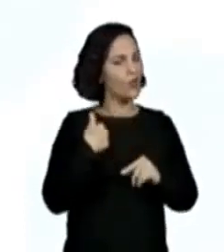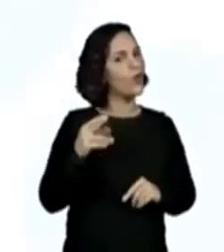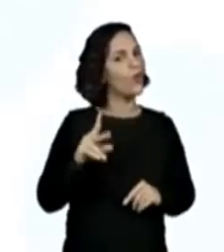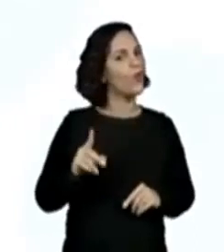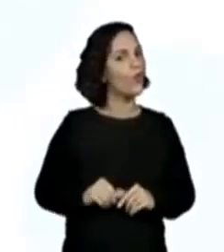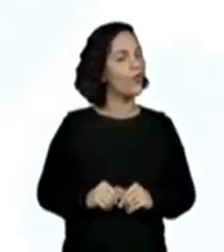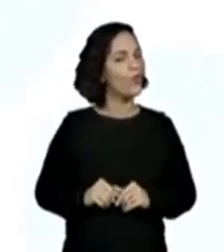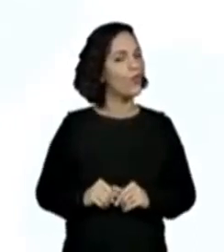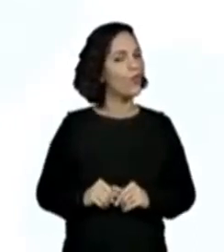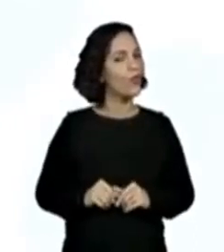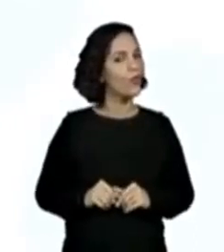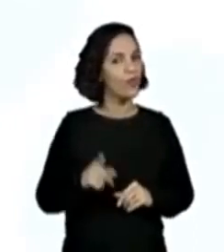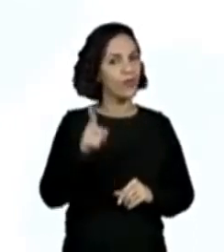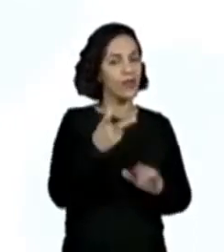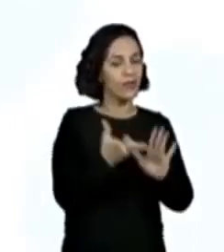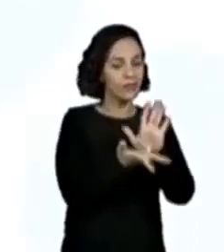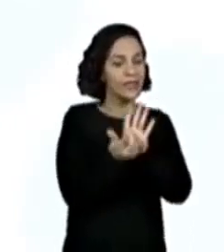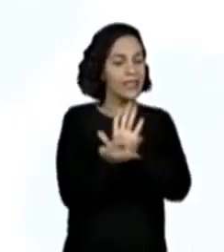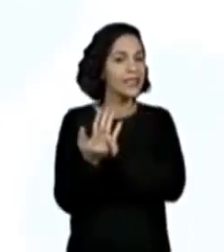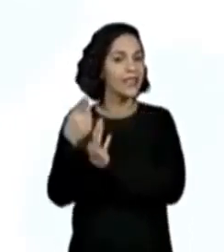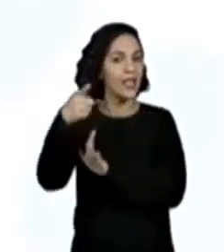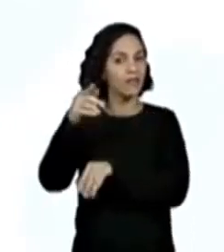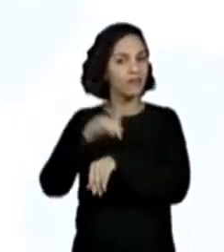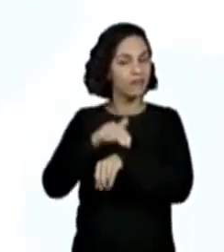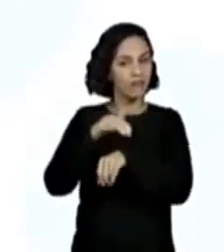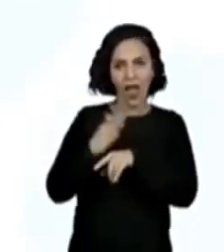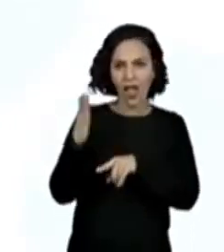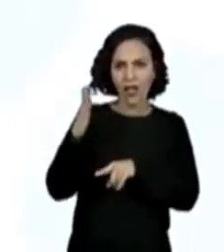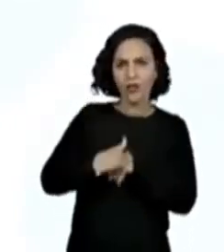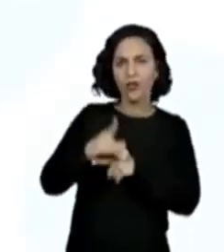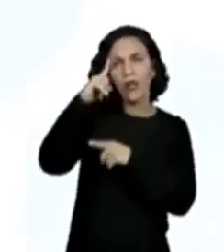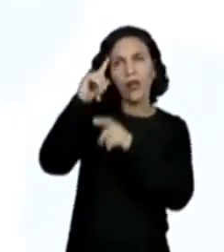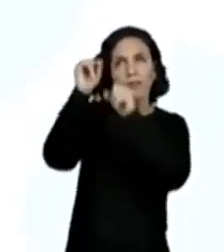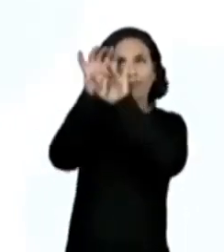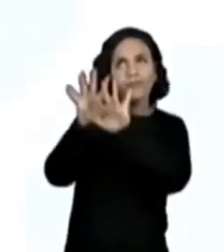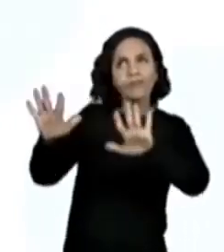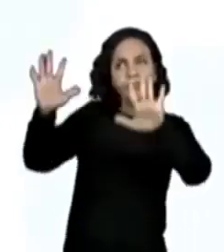Será que nos ajudou a resolver a situação?